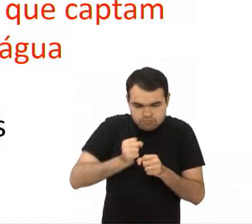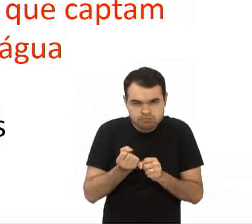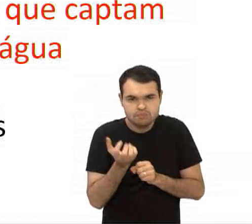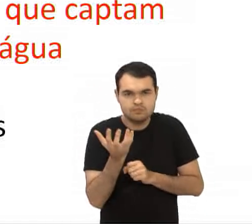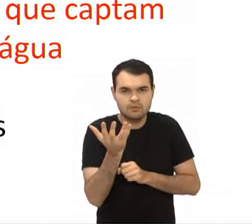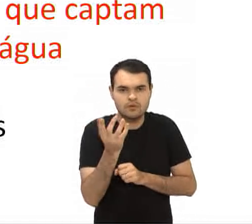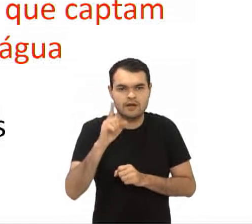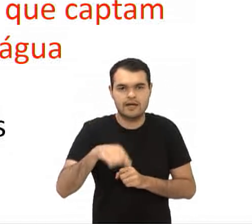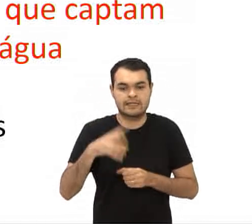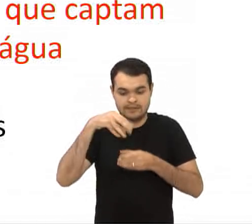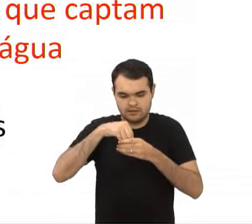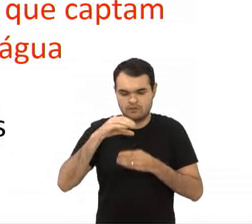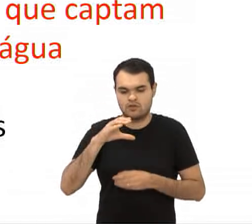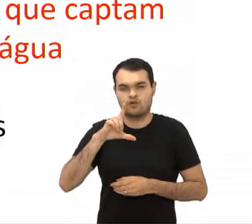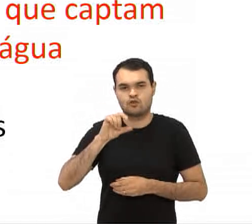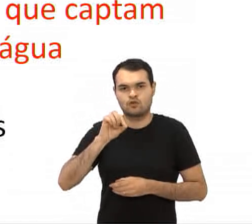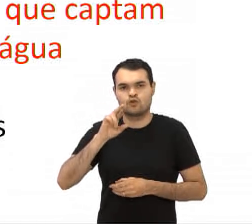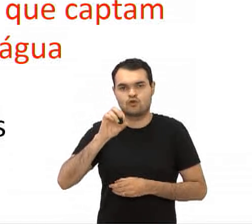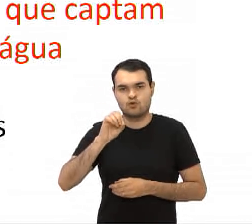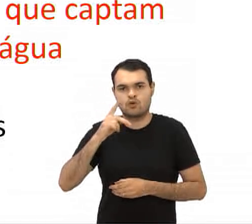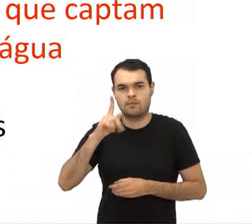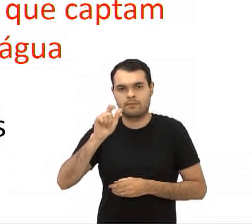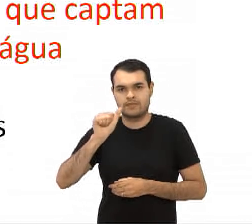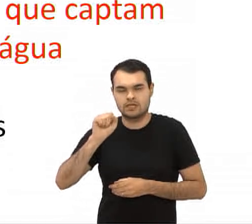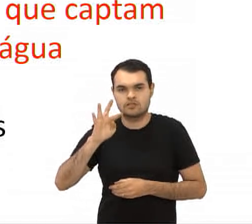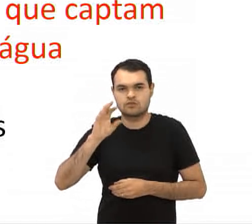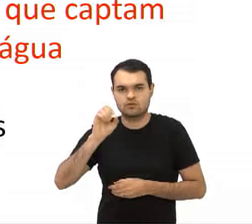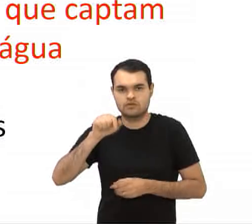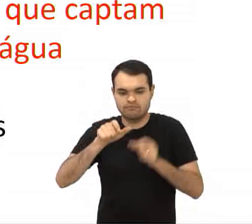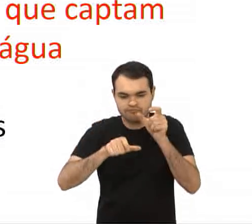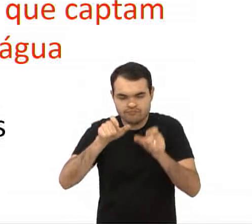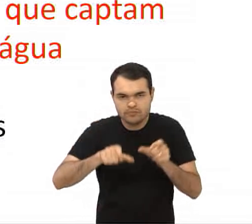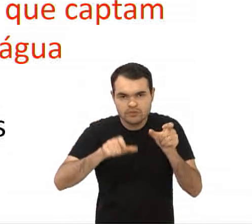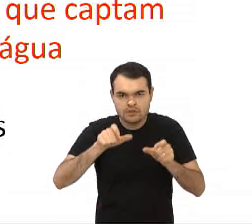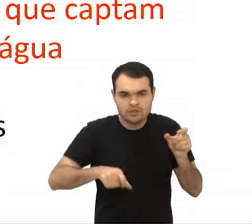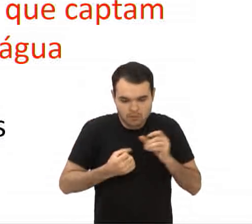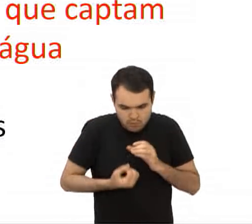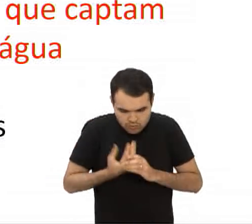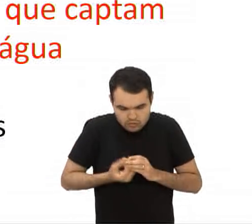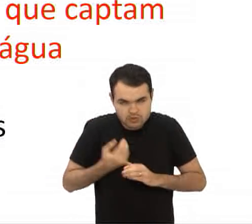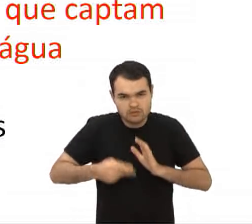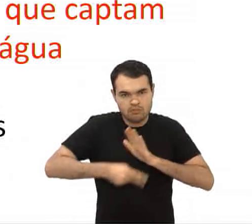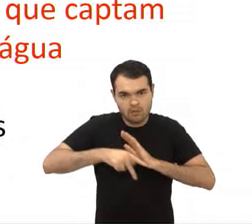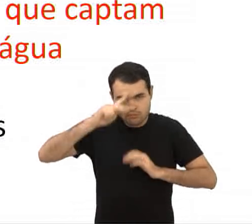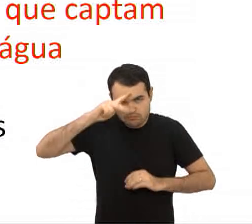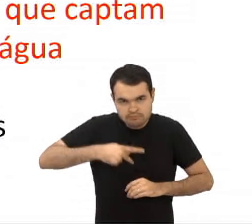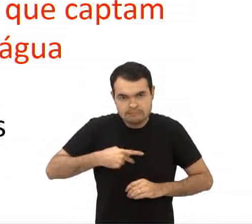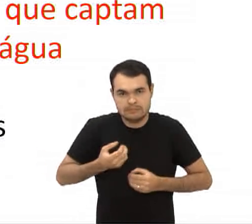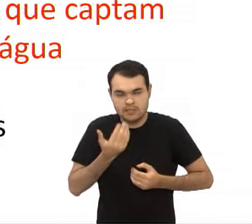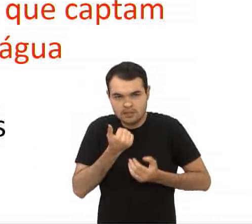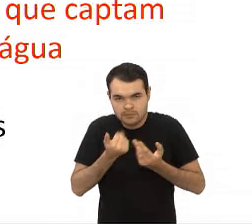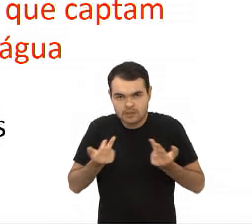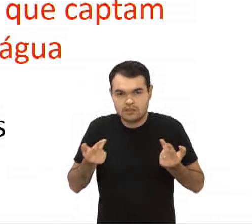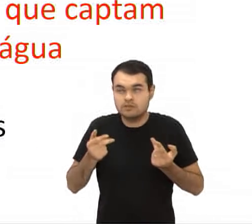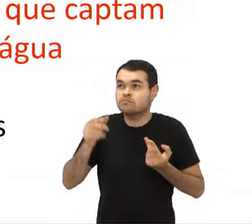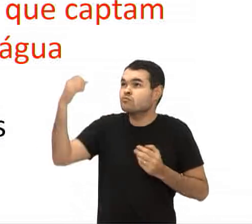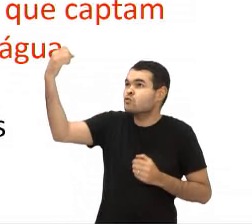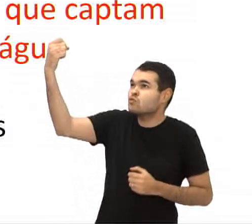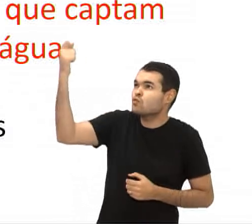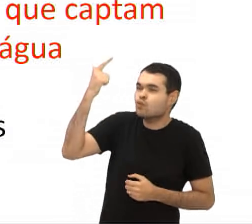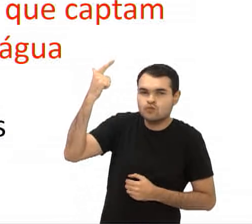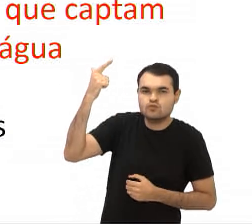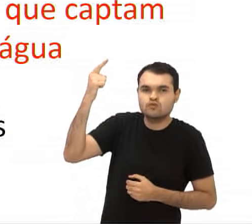no cloroplastos de seres autótrofos, capazes de produzir o seu próprio alimento, que captam a luz solar e transformam